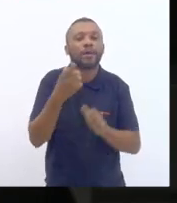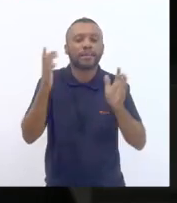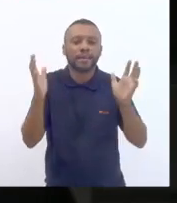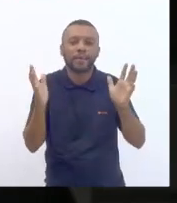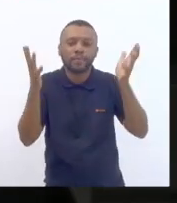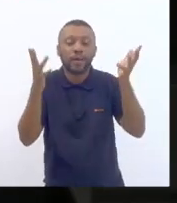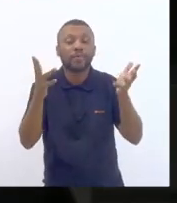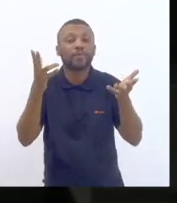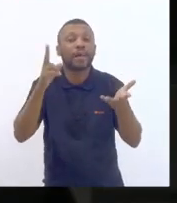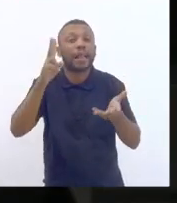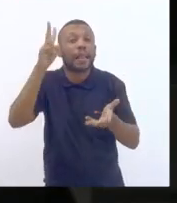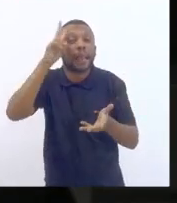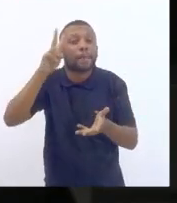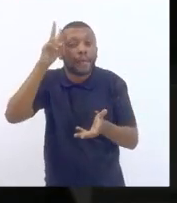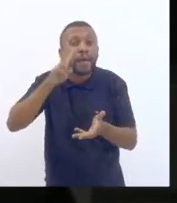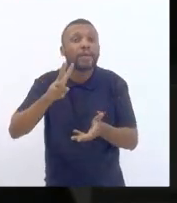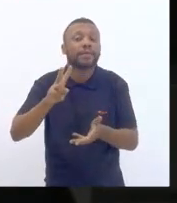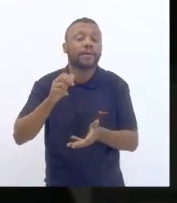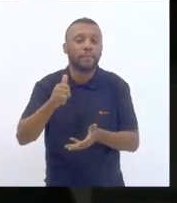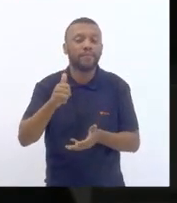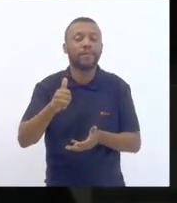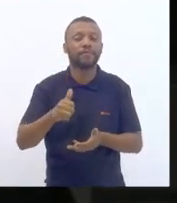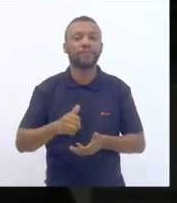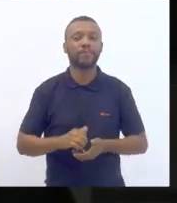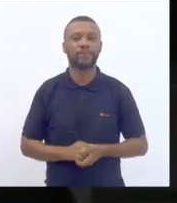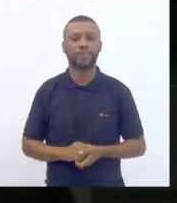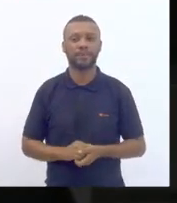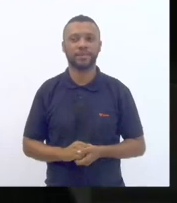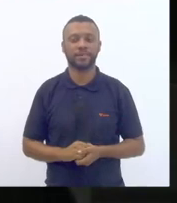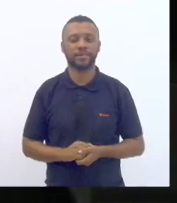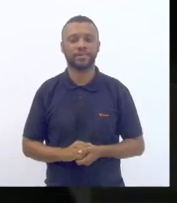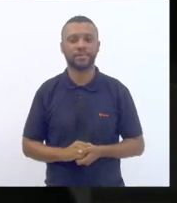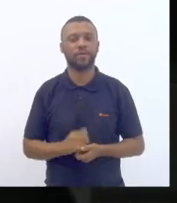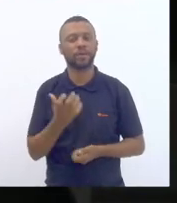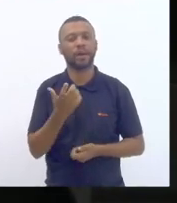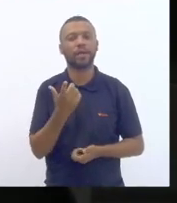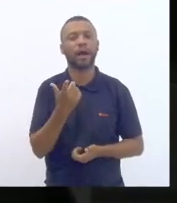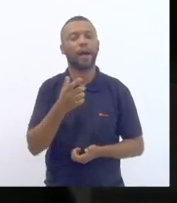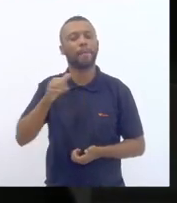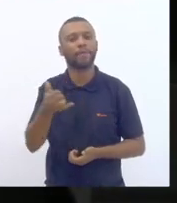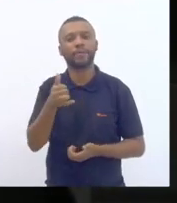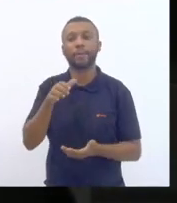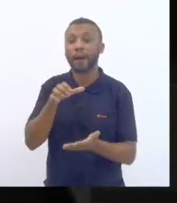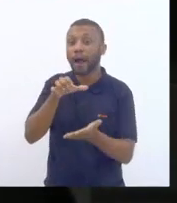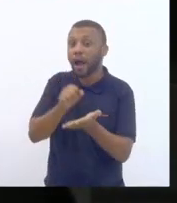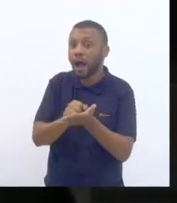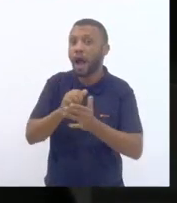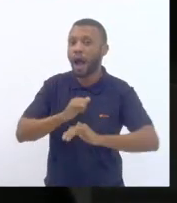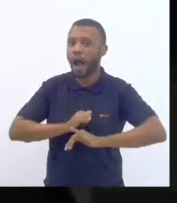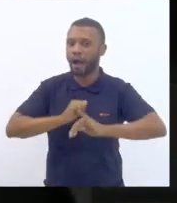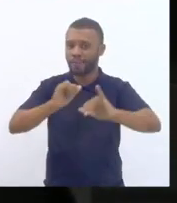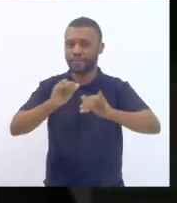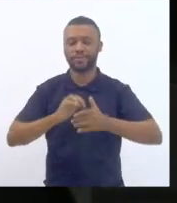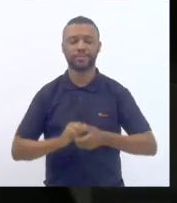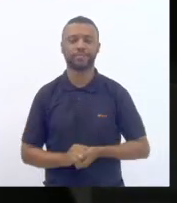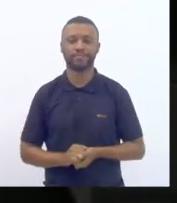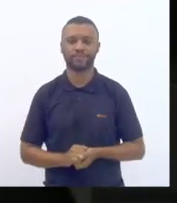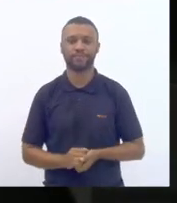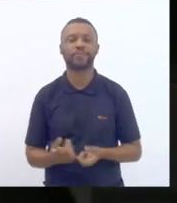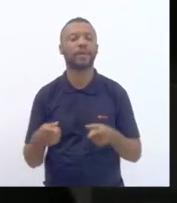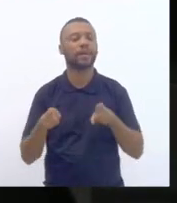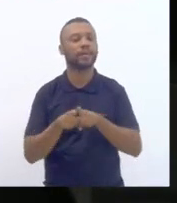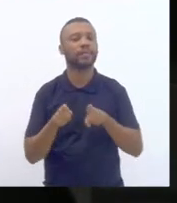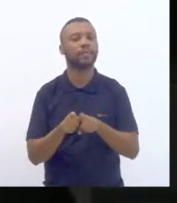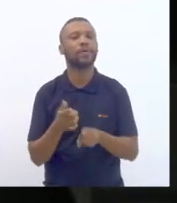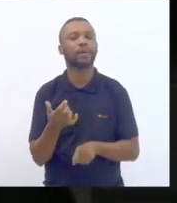lembrado em suas lembranças não queria fazer aqui esse registro e ao mesmo tempo seu